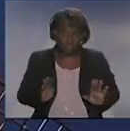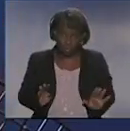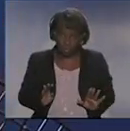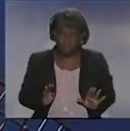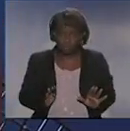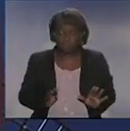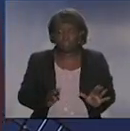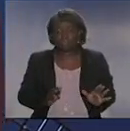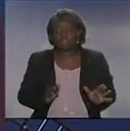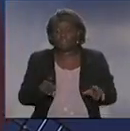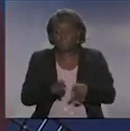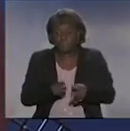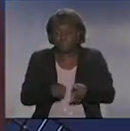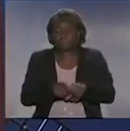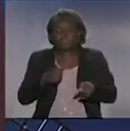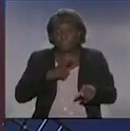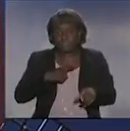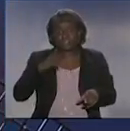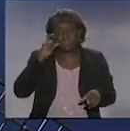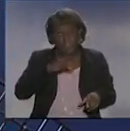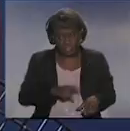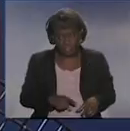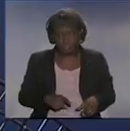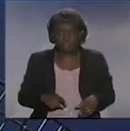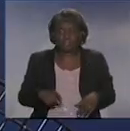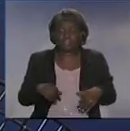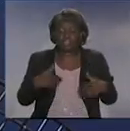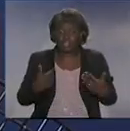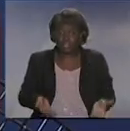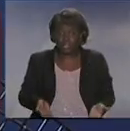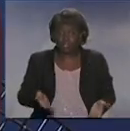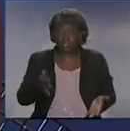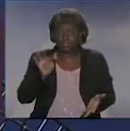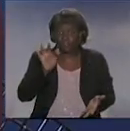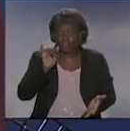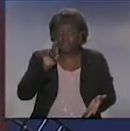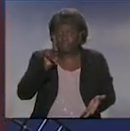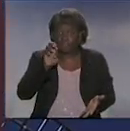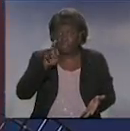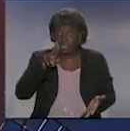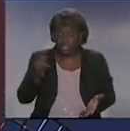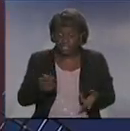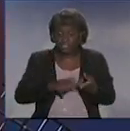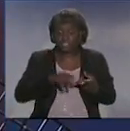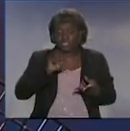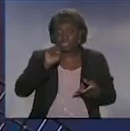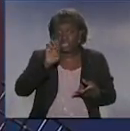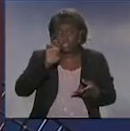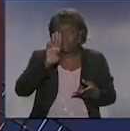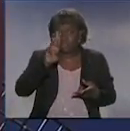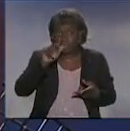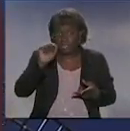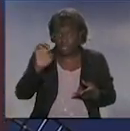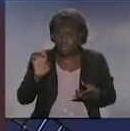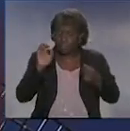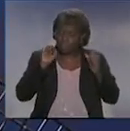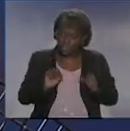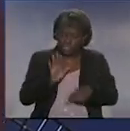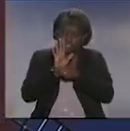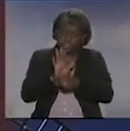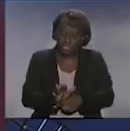município, né? E assim mesmo existe uma dificuldade. Então, assim, tanto a FIPERJ quanto o